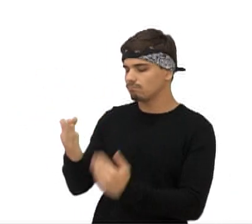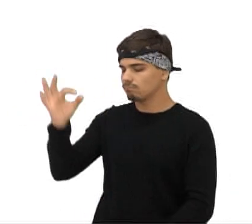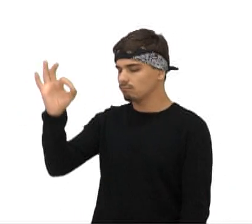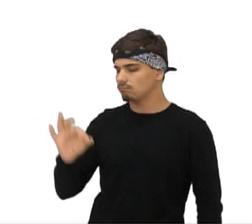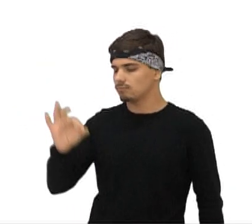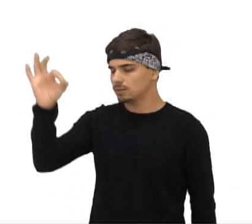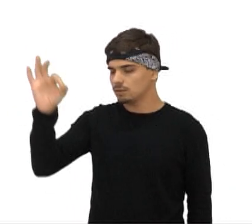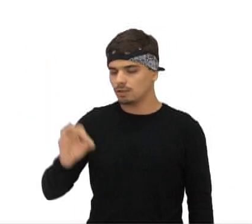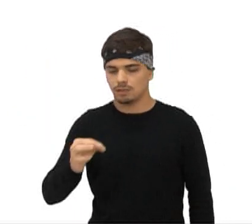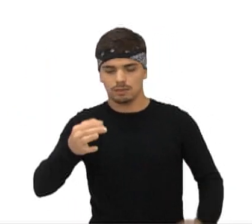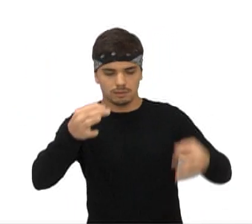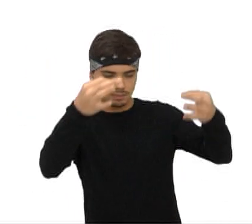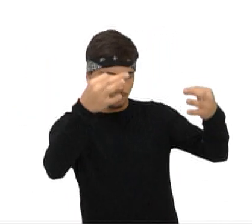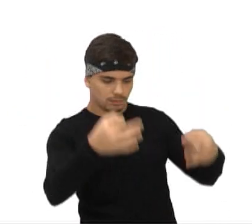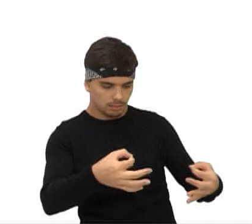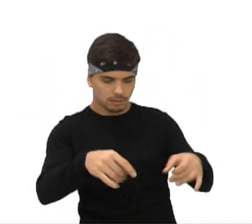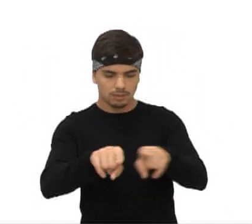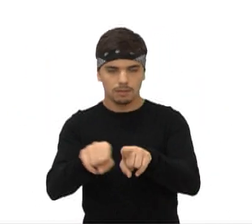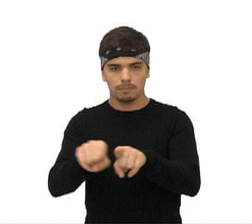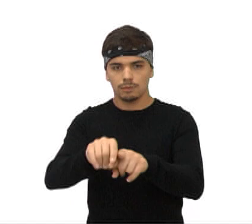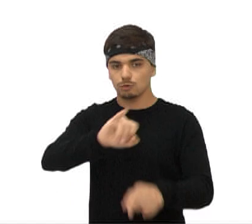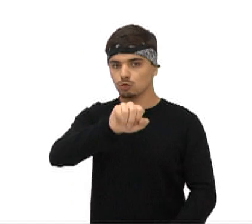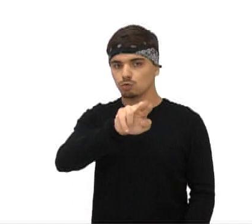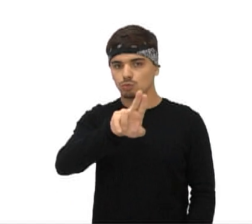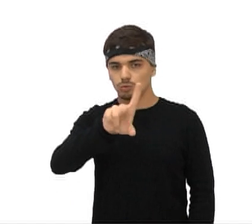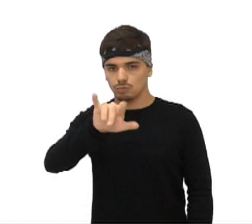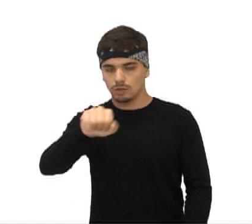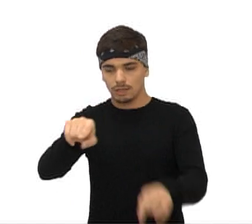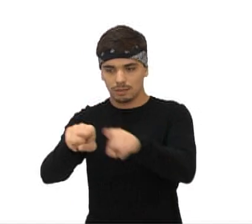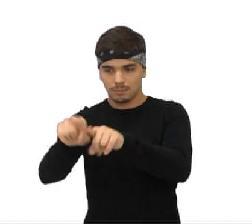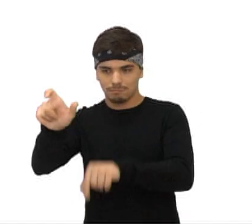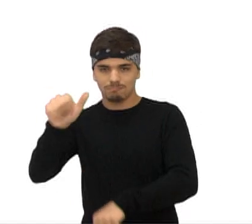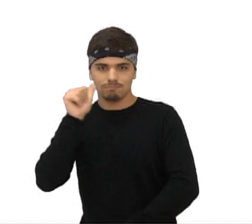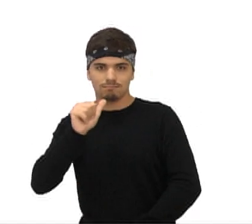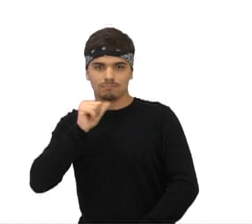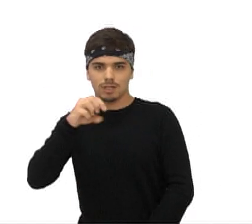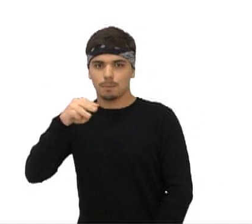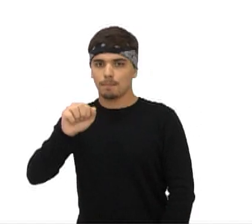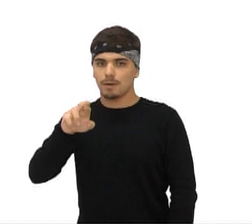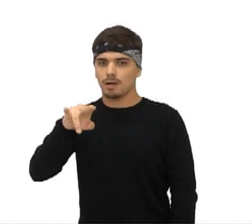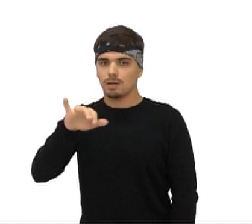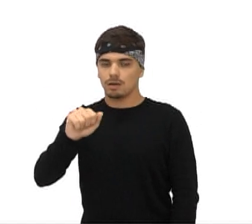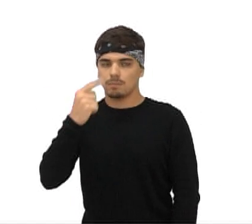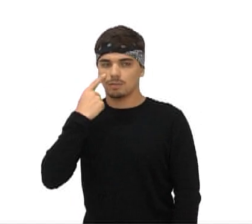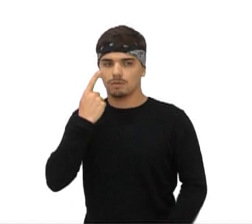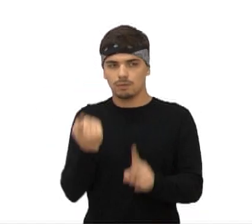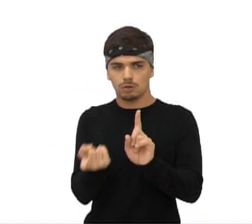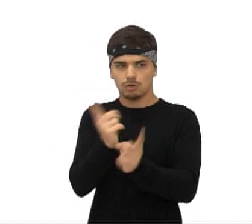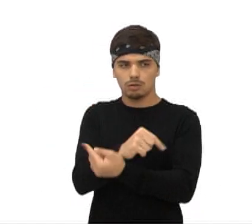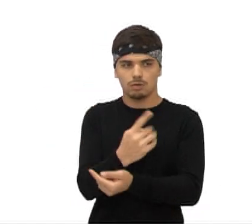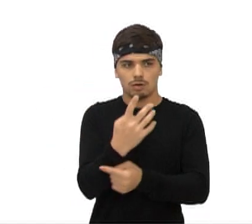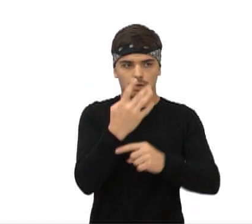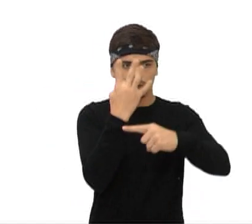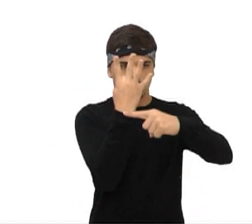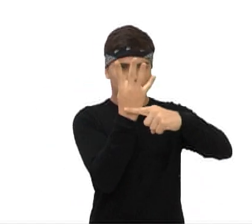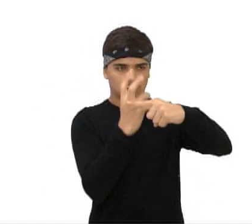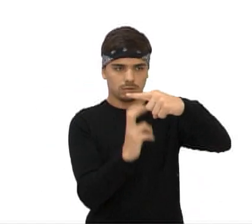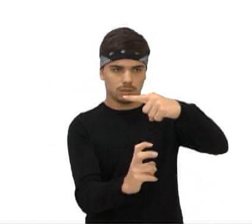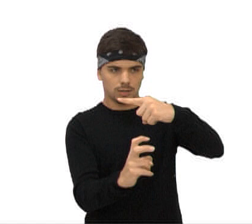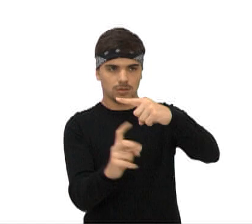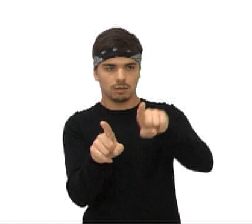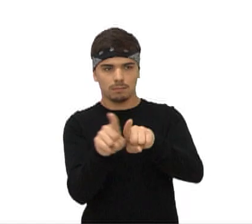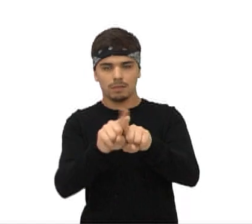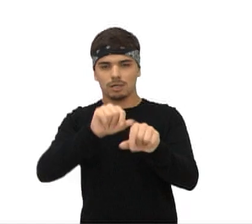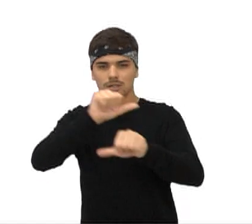de acertos de Júlia e Mariana, precisamos converter o 4/5 em uma razão centesimal